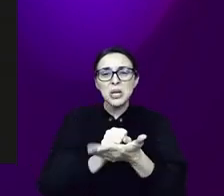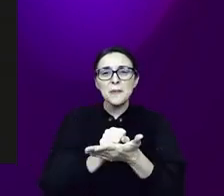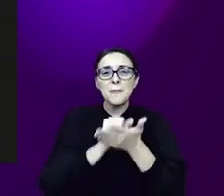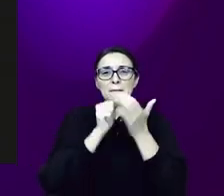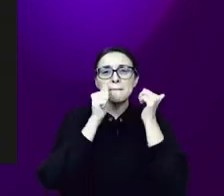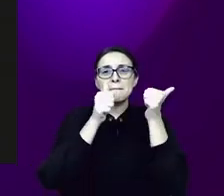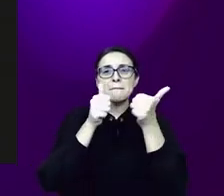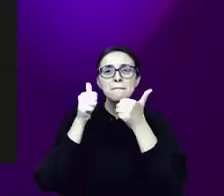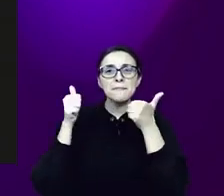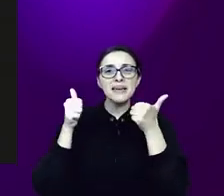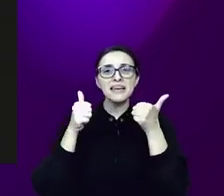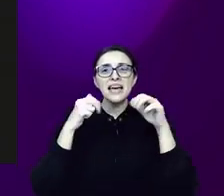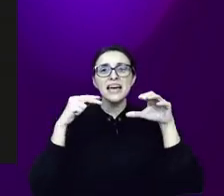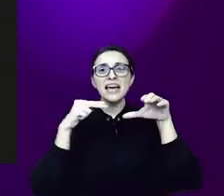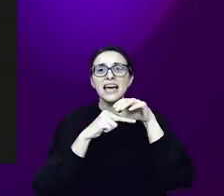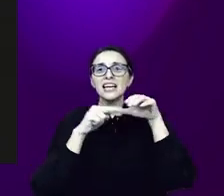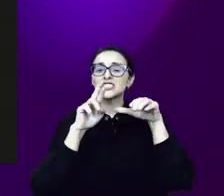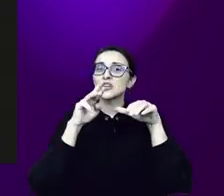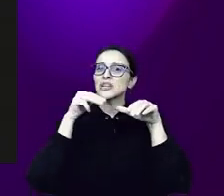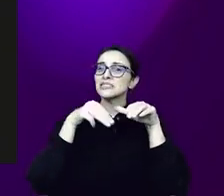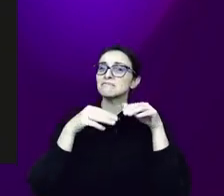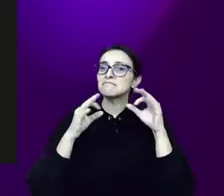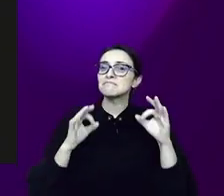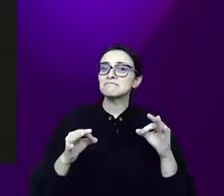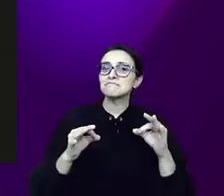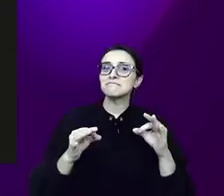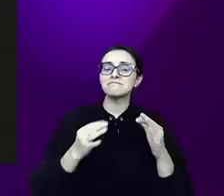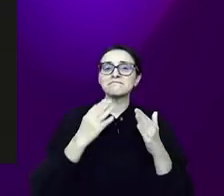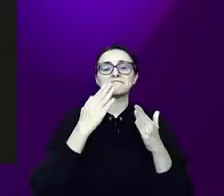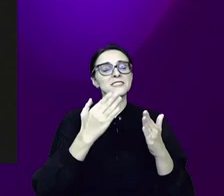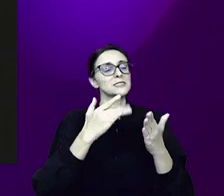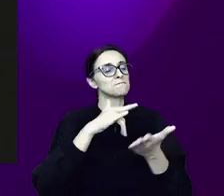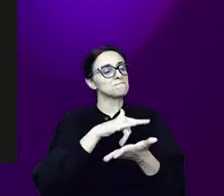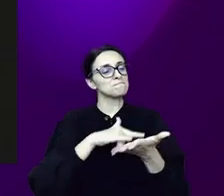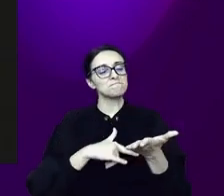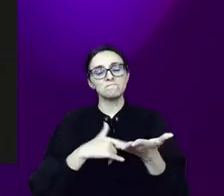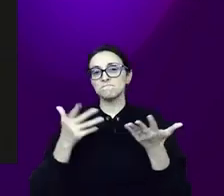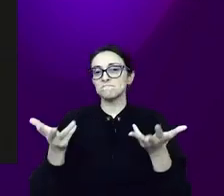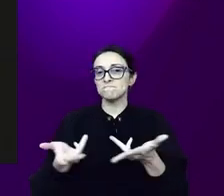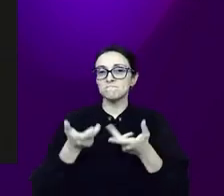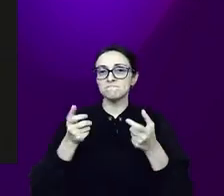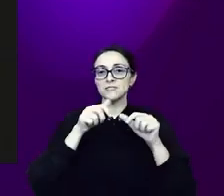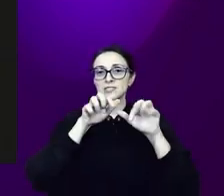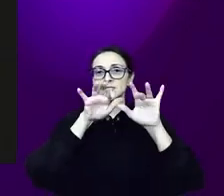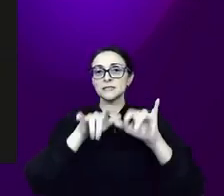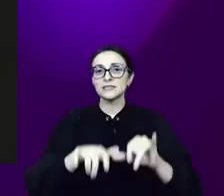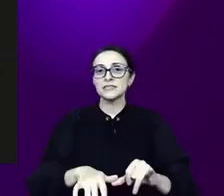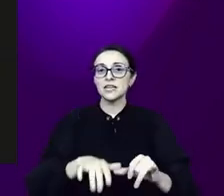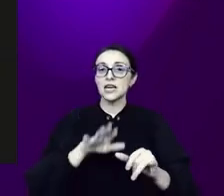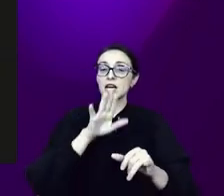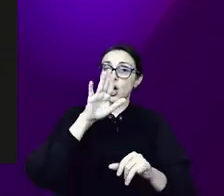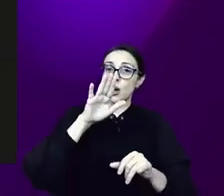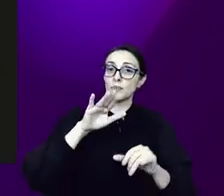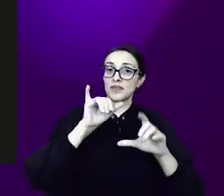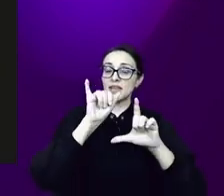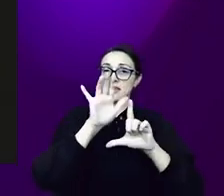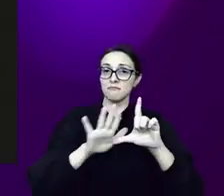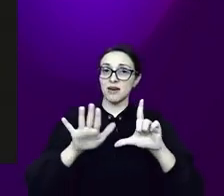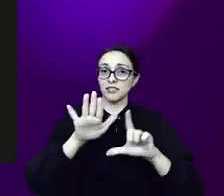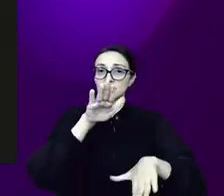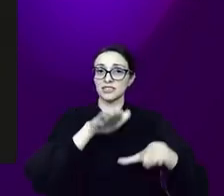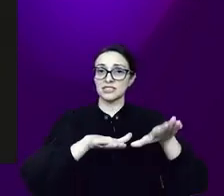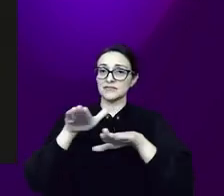e uma ressonância sem alteração. Então, essa sua documentação que Mas foi não louca. sei, André, olha, eu acho que o tipo de imagem também, às